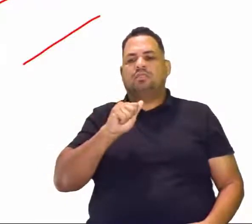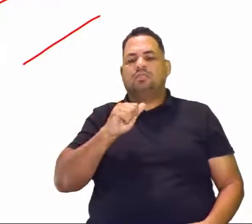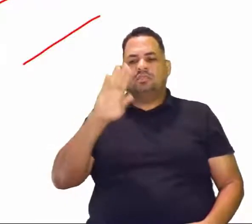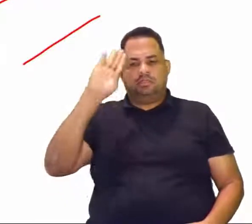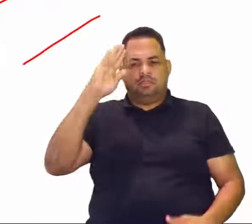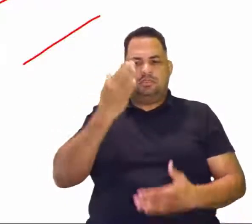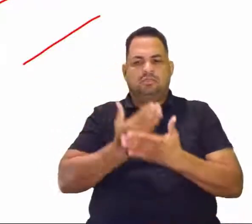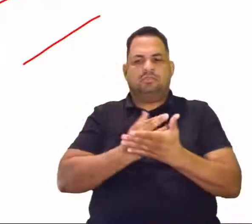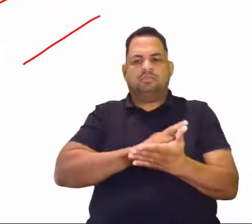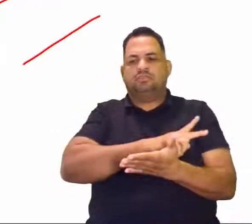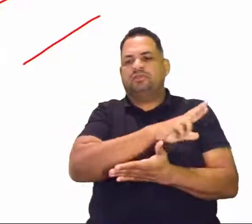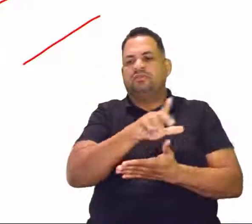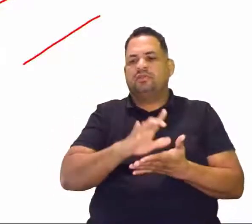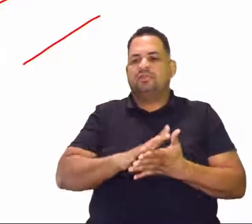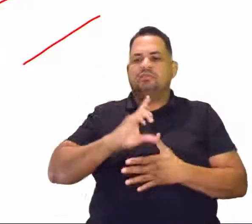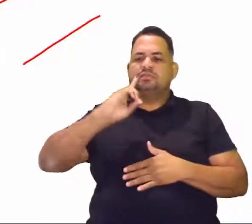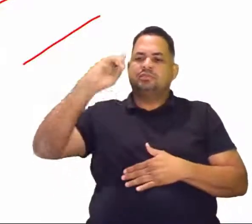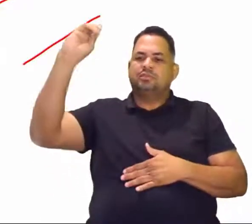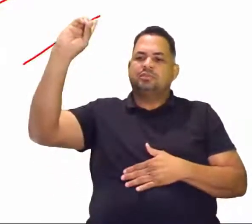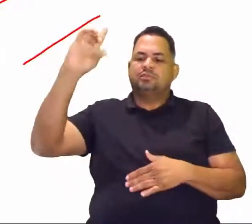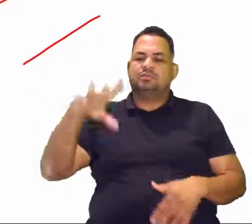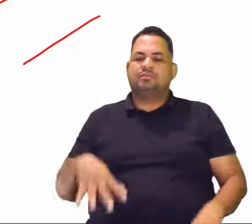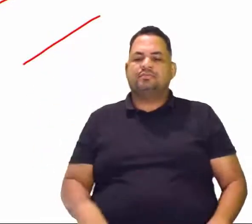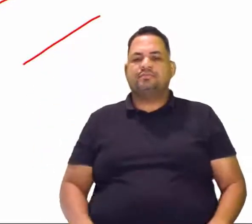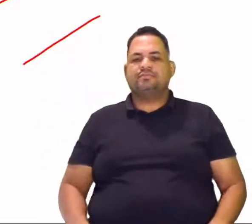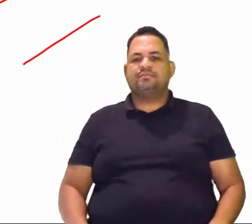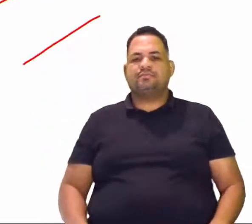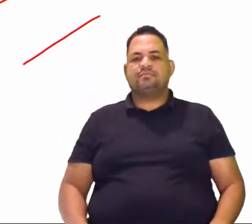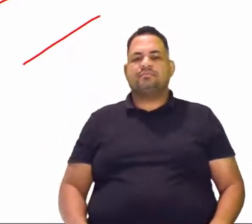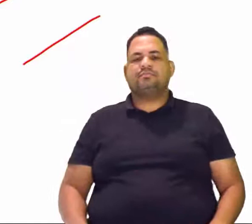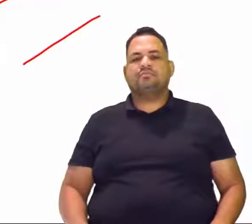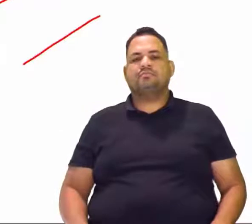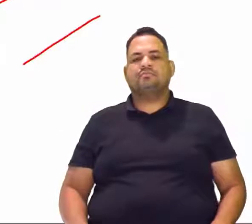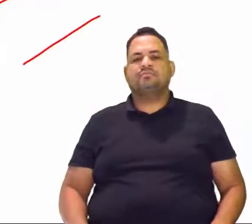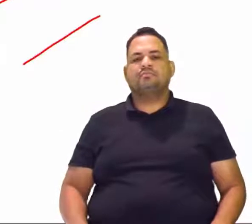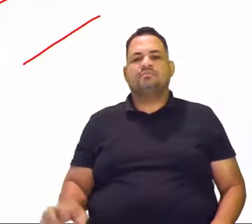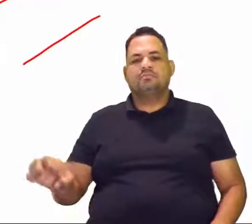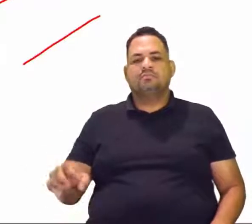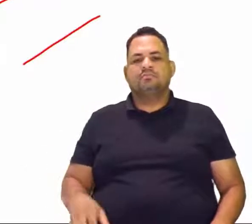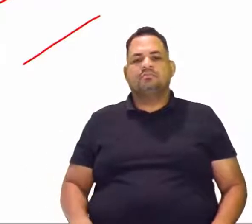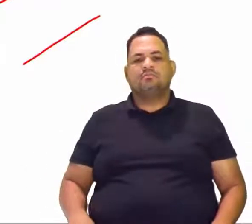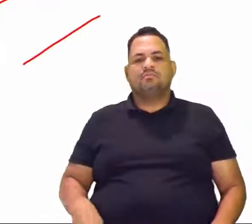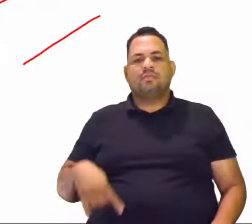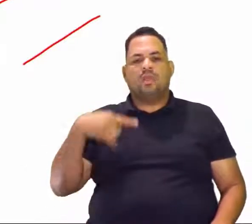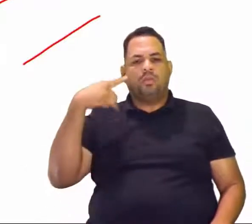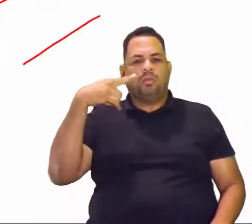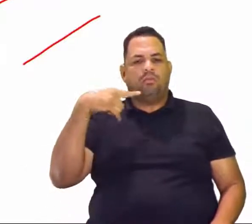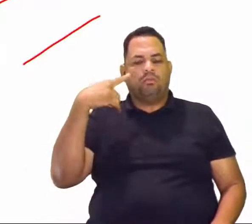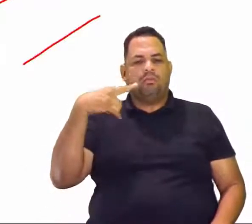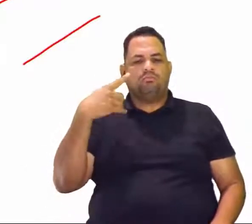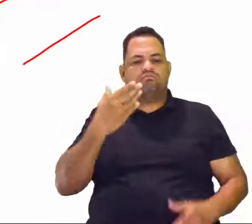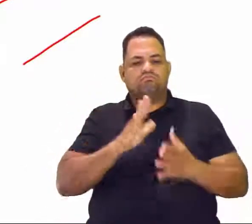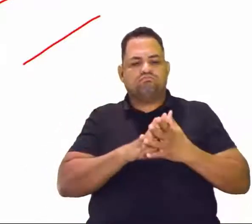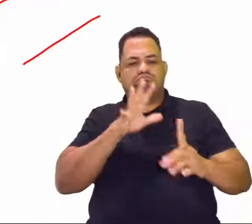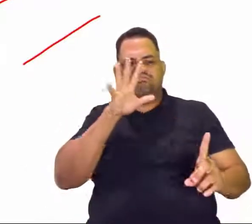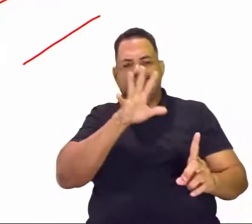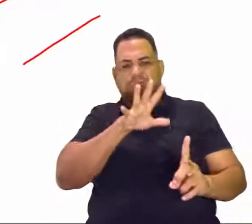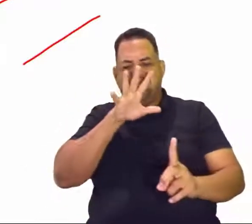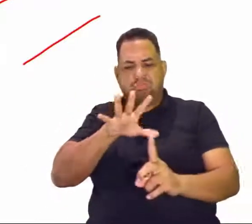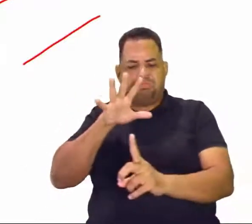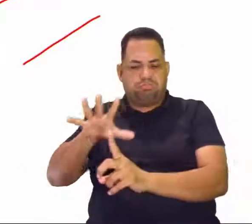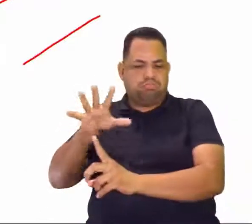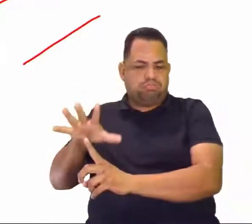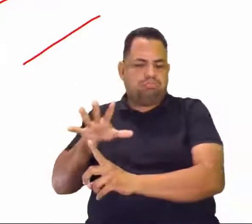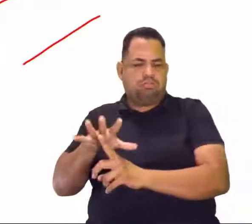acreditavam em vários Deuses né E aí você espanhóis a imploram essa